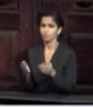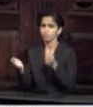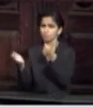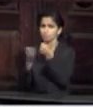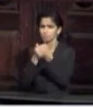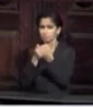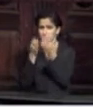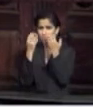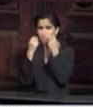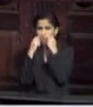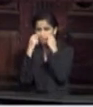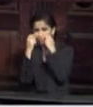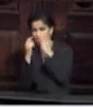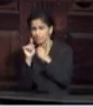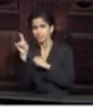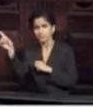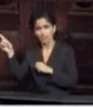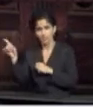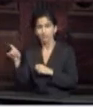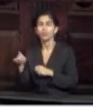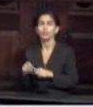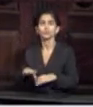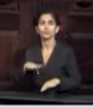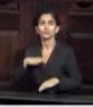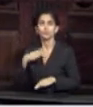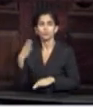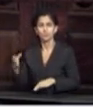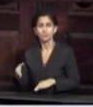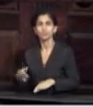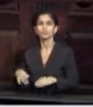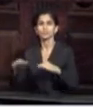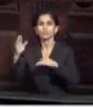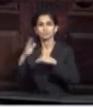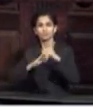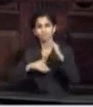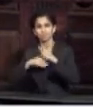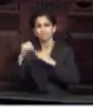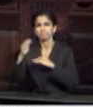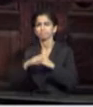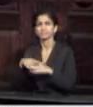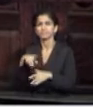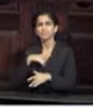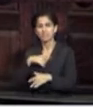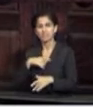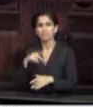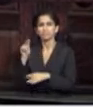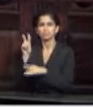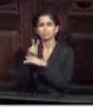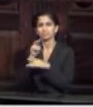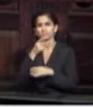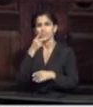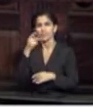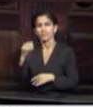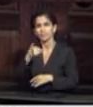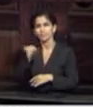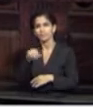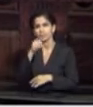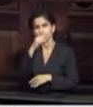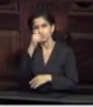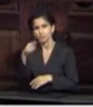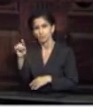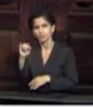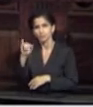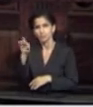defendê-las. Jean Willis, além de ser um corajoso, tem capacidade para fazer essas defesas. Jean Willis é, acima de tudo,